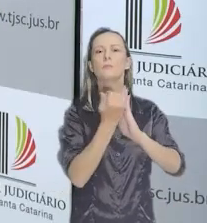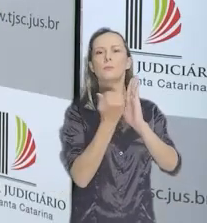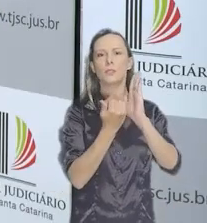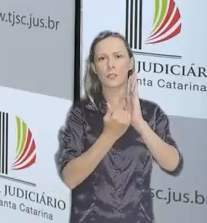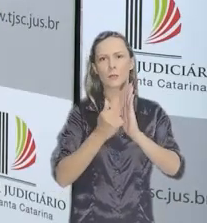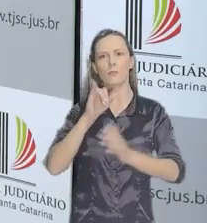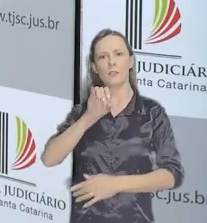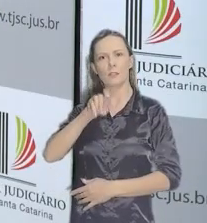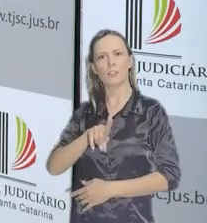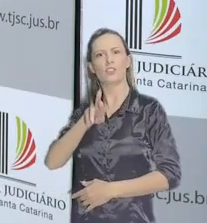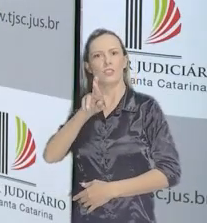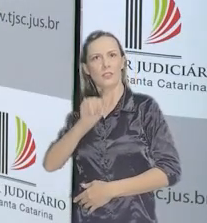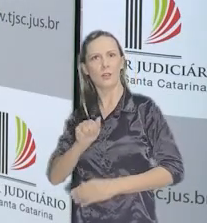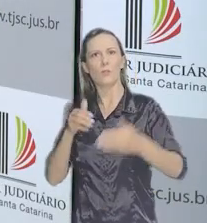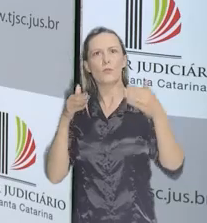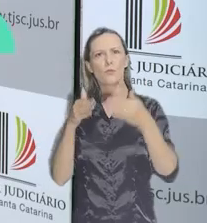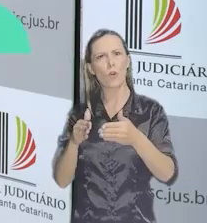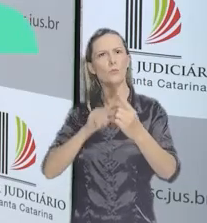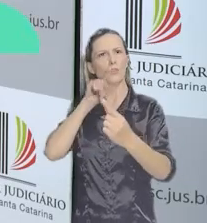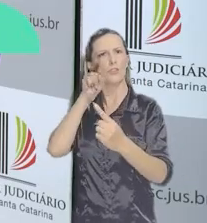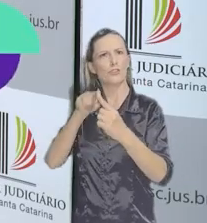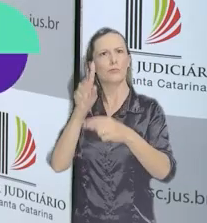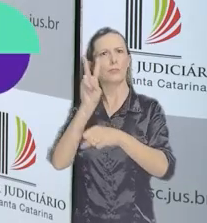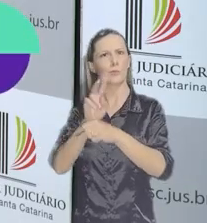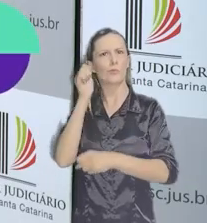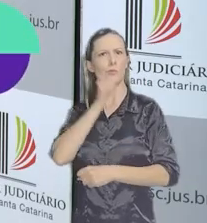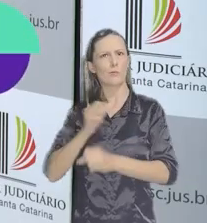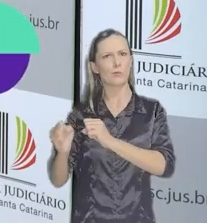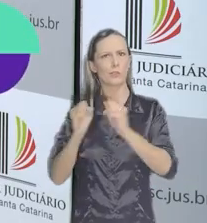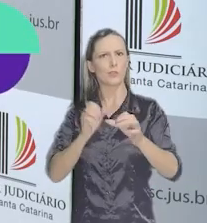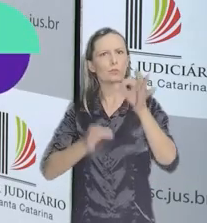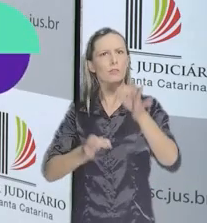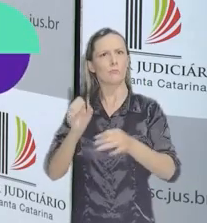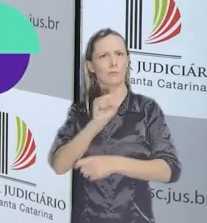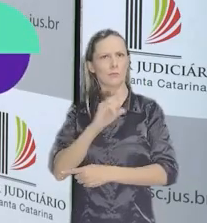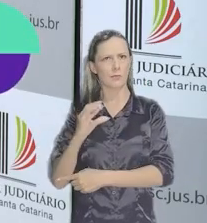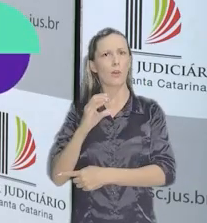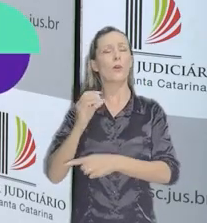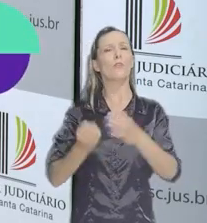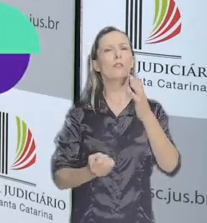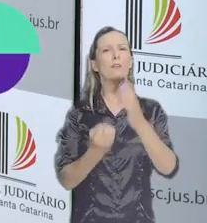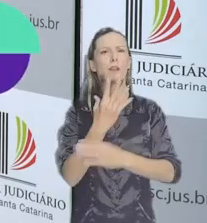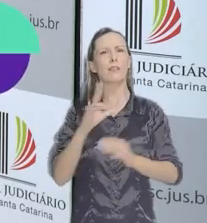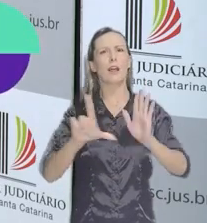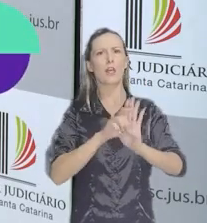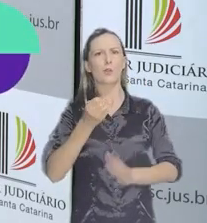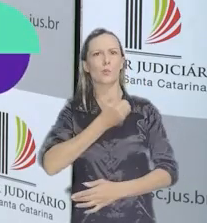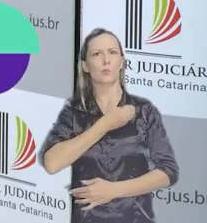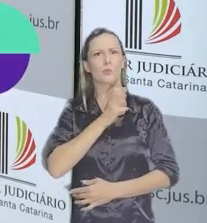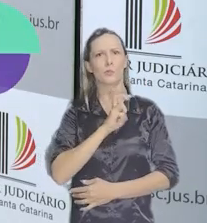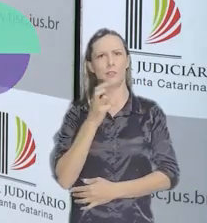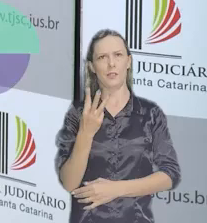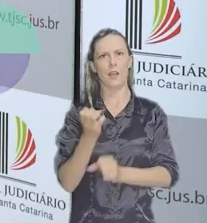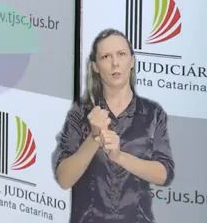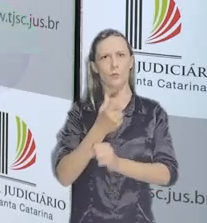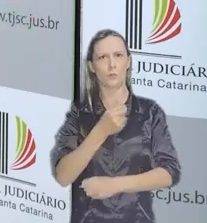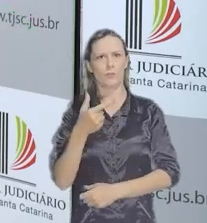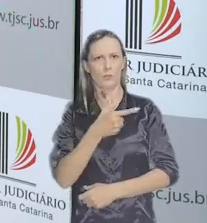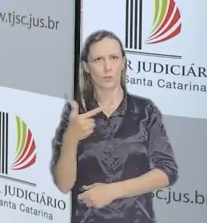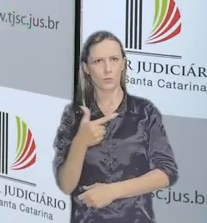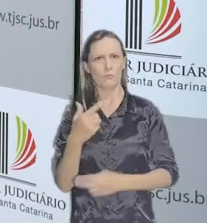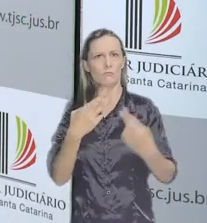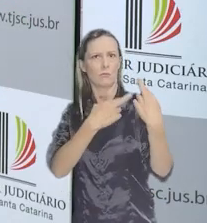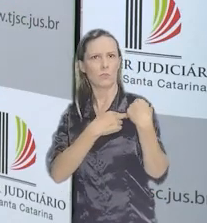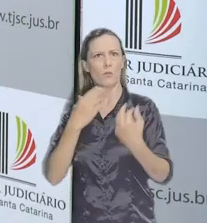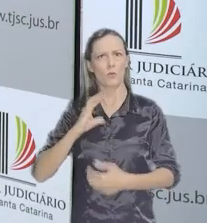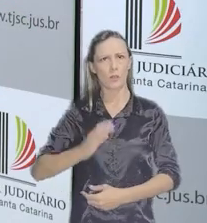O programa Indira pelas Mulheres do Poder Judiciário de Santa Catarina foi instituído por meio da Resolução número 53 de 2022.